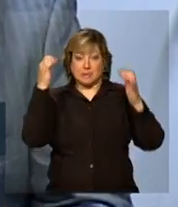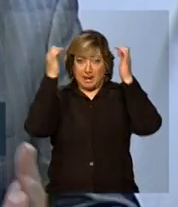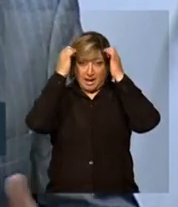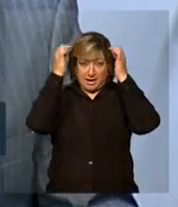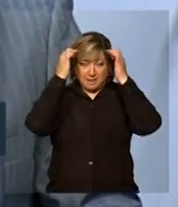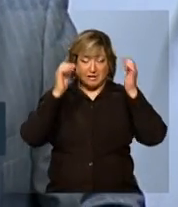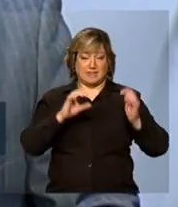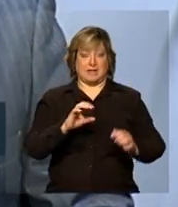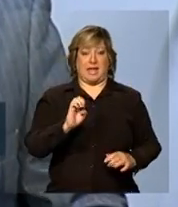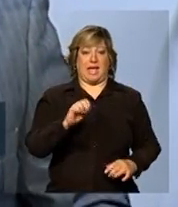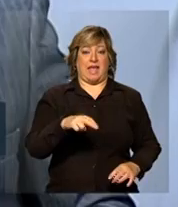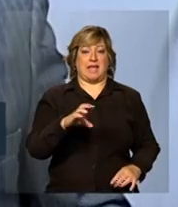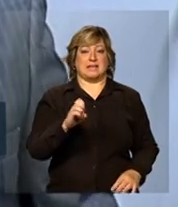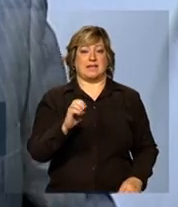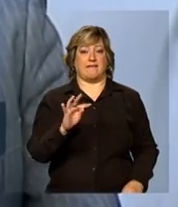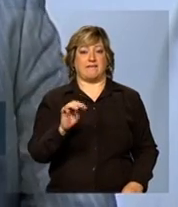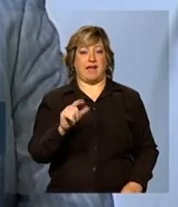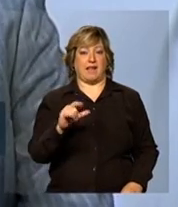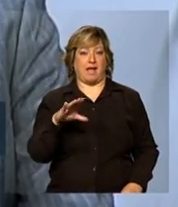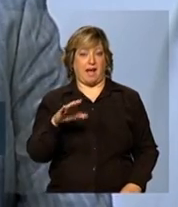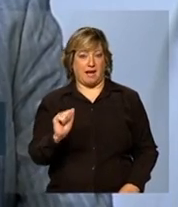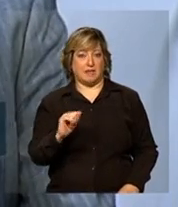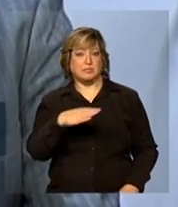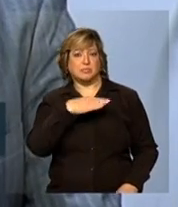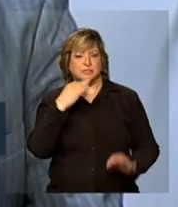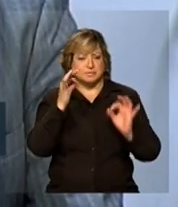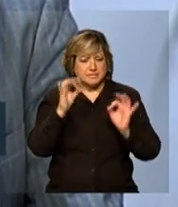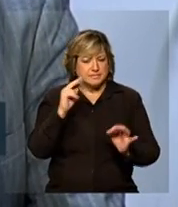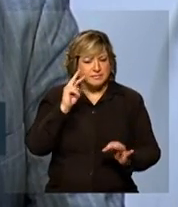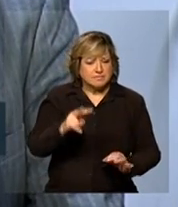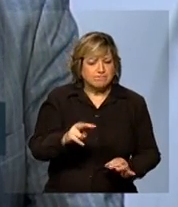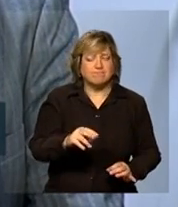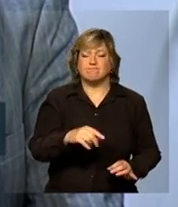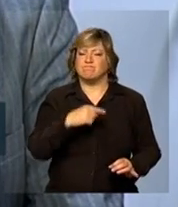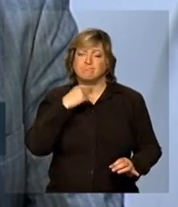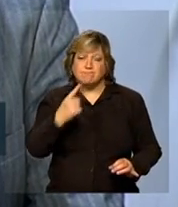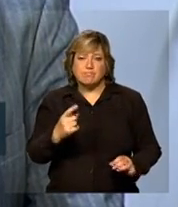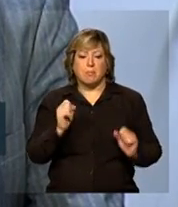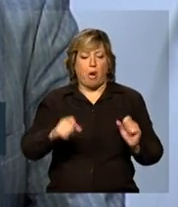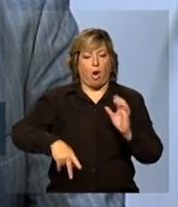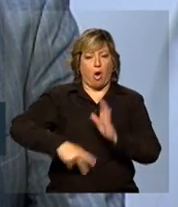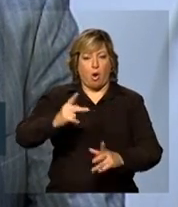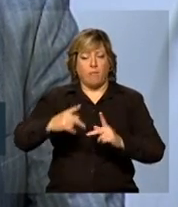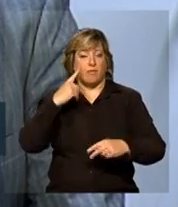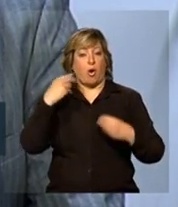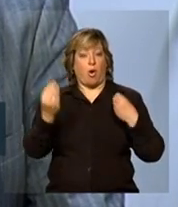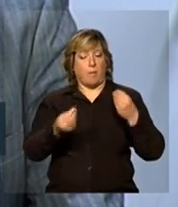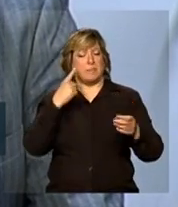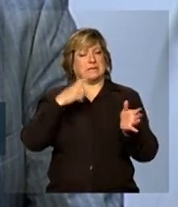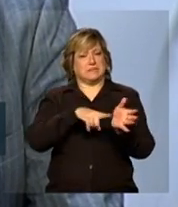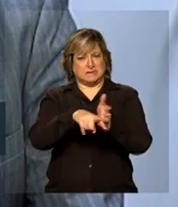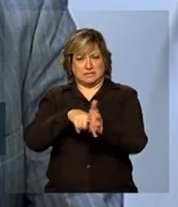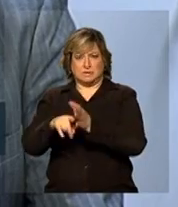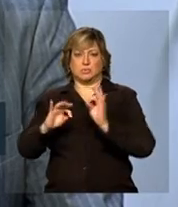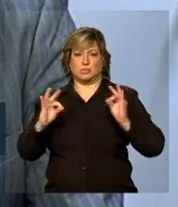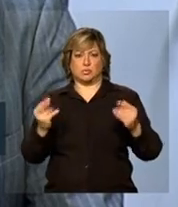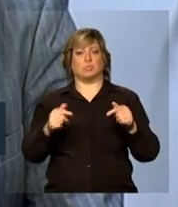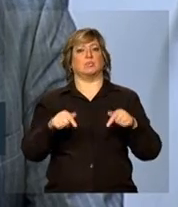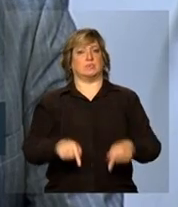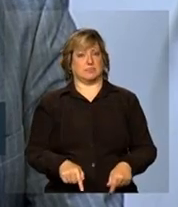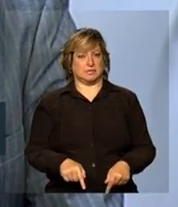desses dois passos é fundamental para que a gente mantenha esse crescimento sustentável